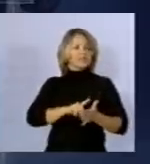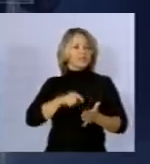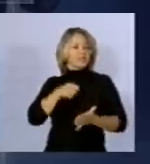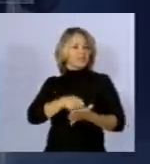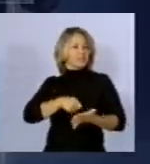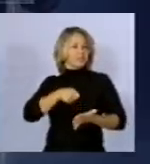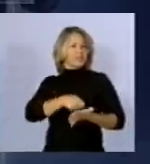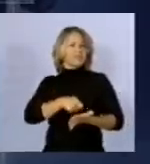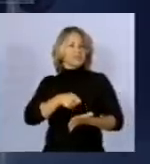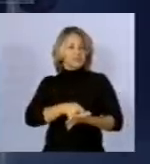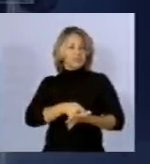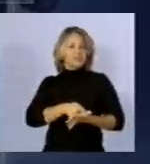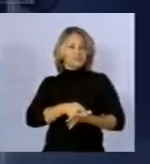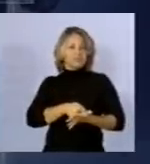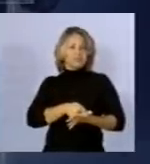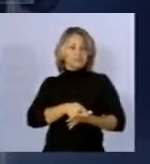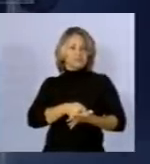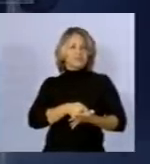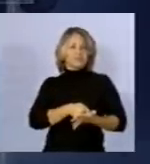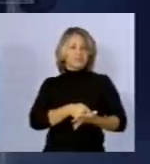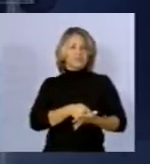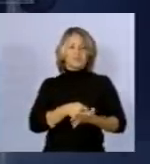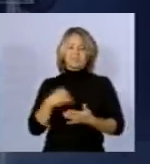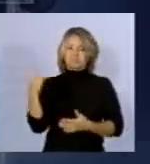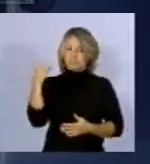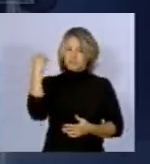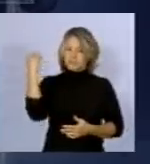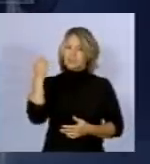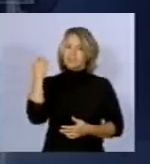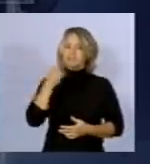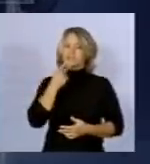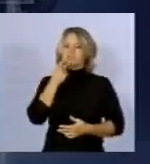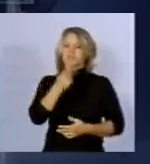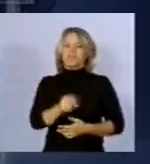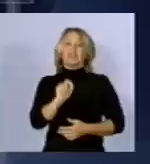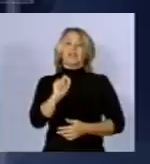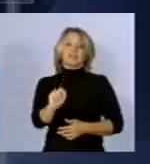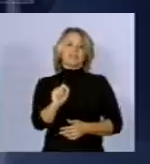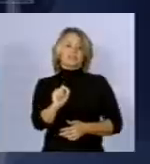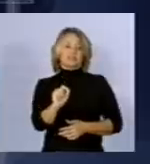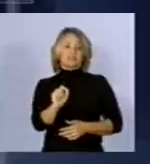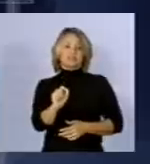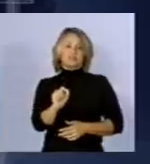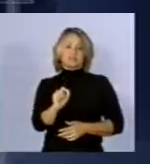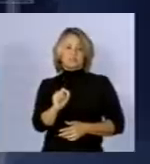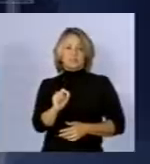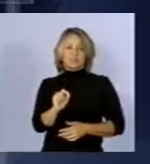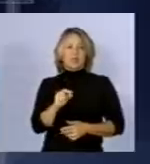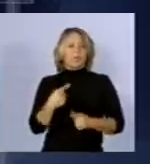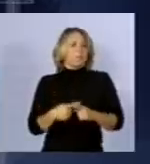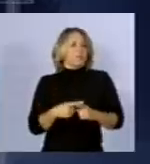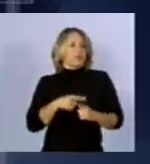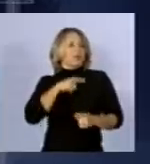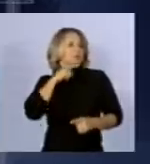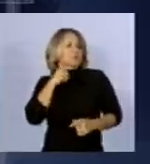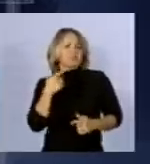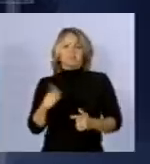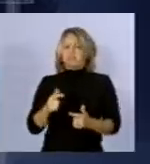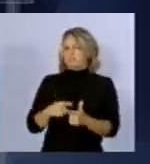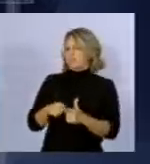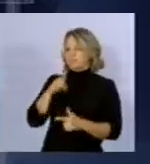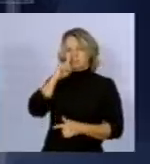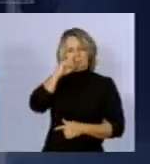eh bastante eh interessante de dizer eh que por há dúvida não há